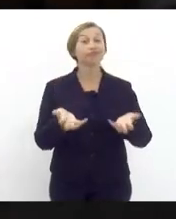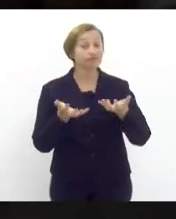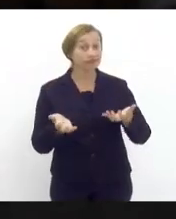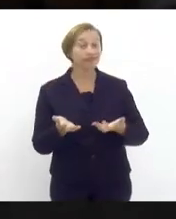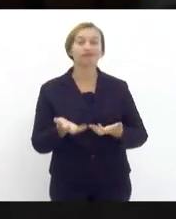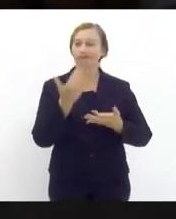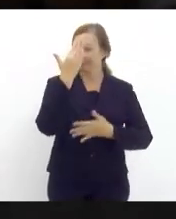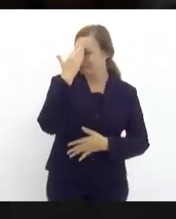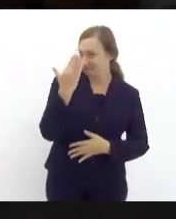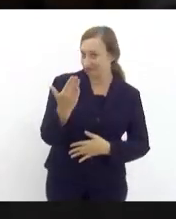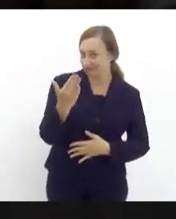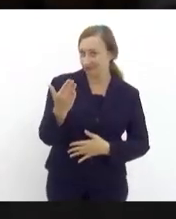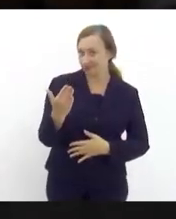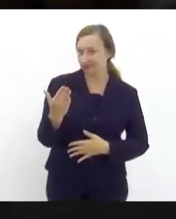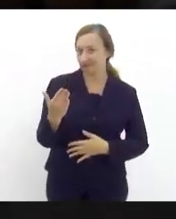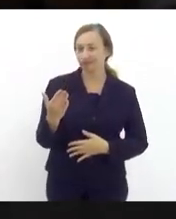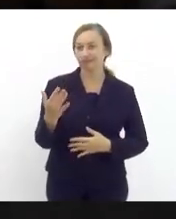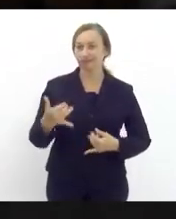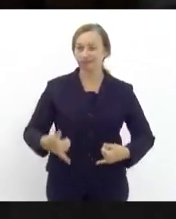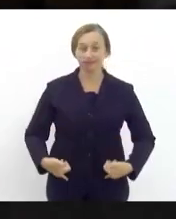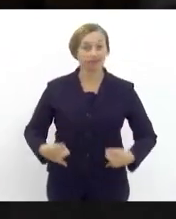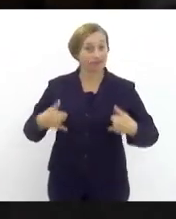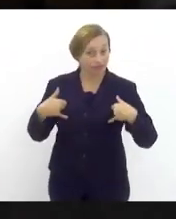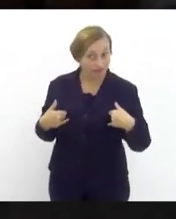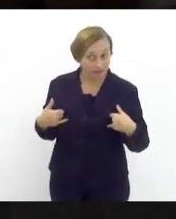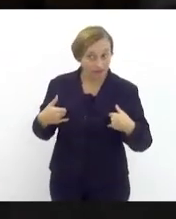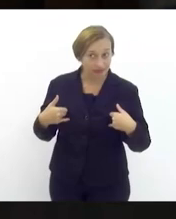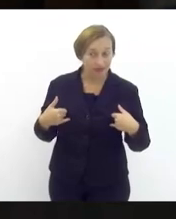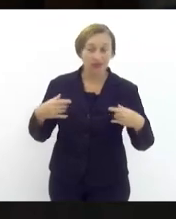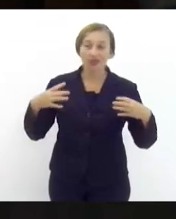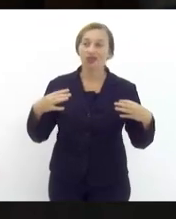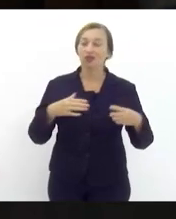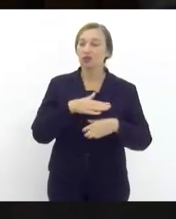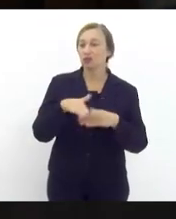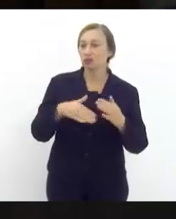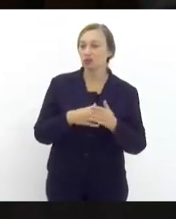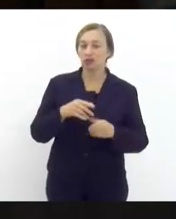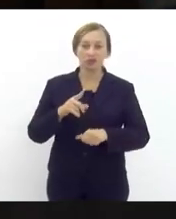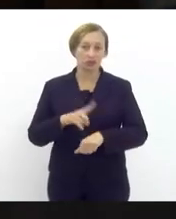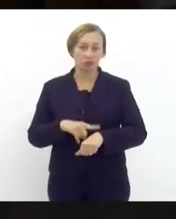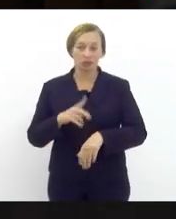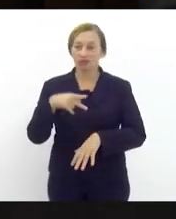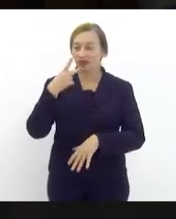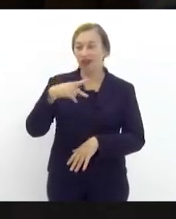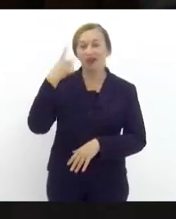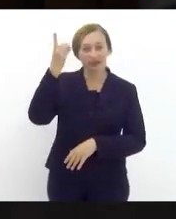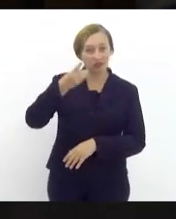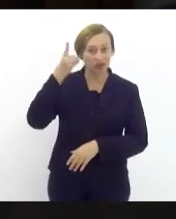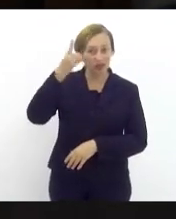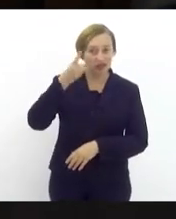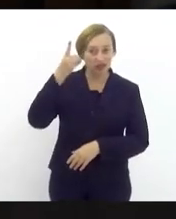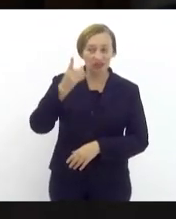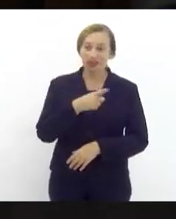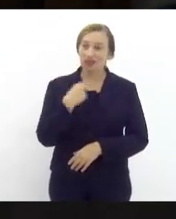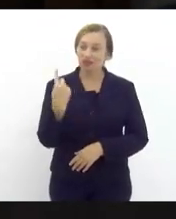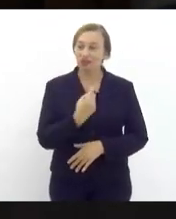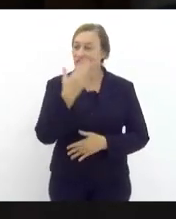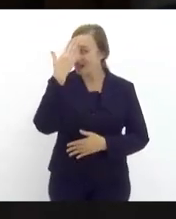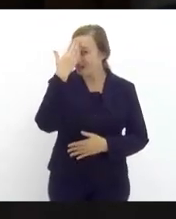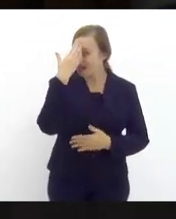agradecer pela credibilidade durante todo esse período dizer Deputado que a nossa